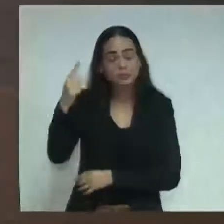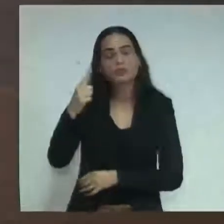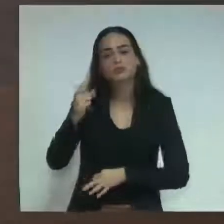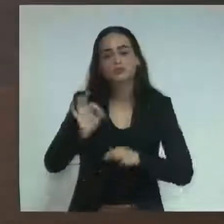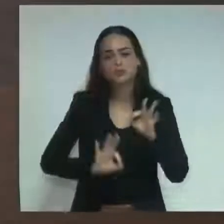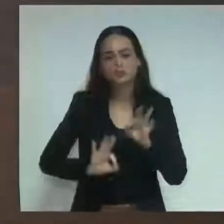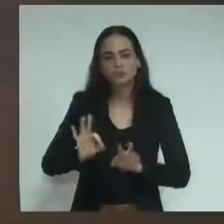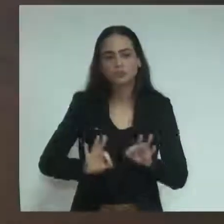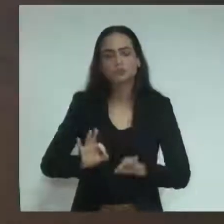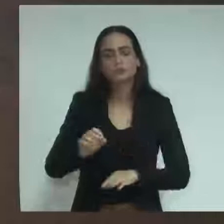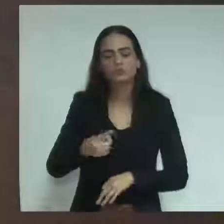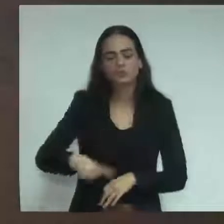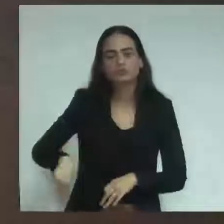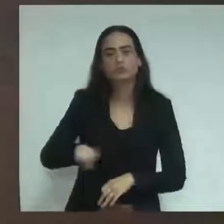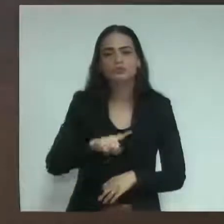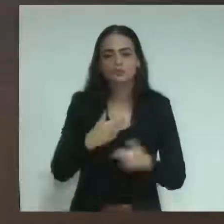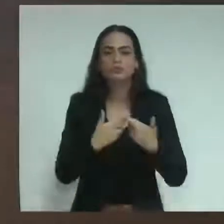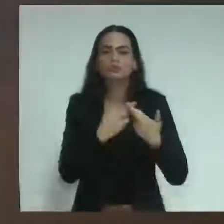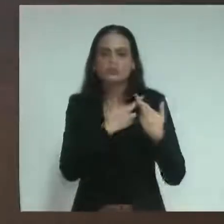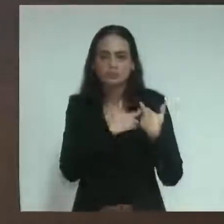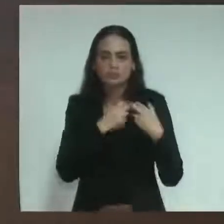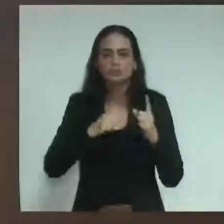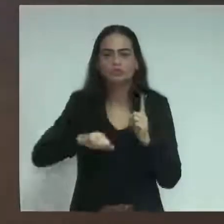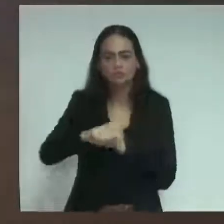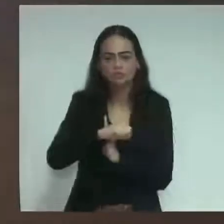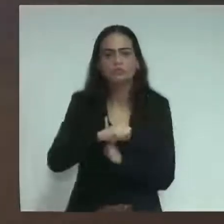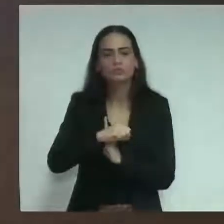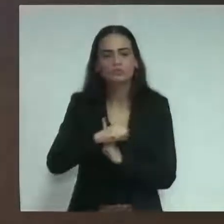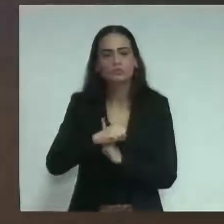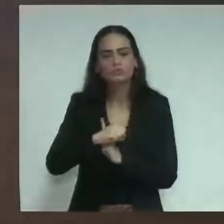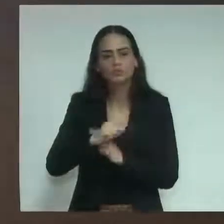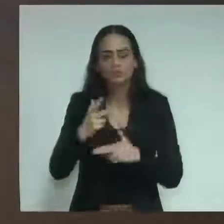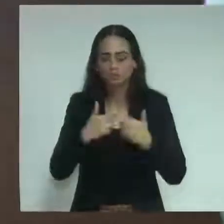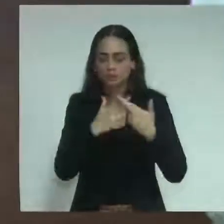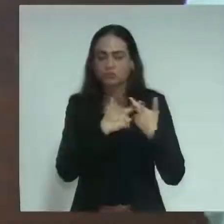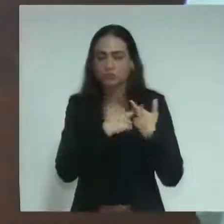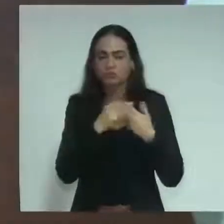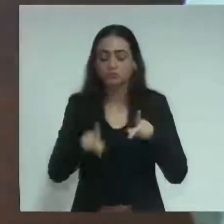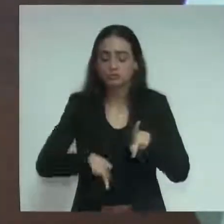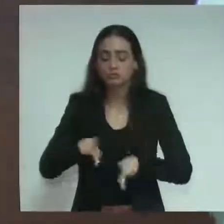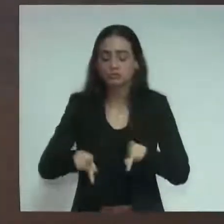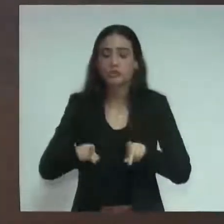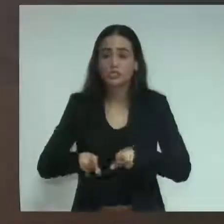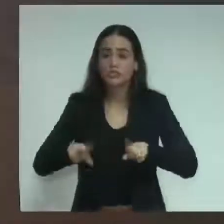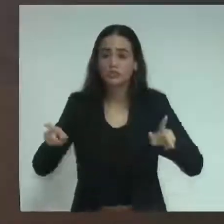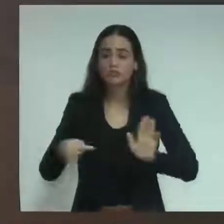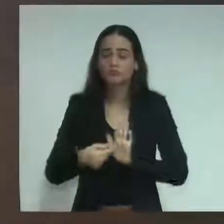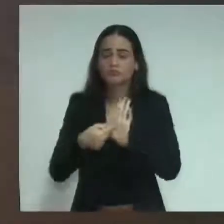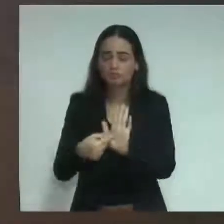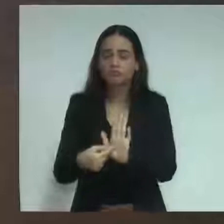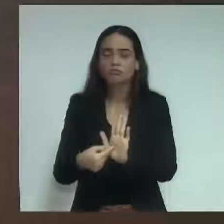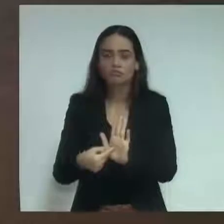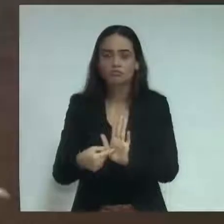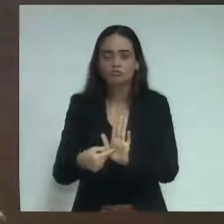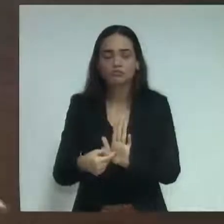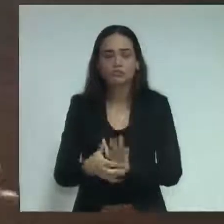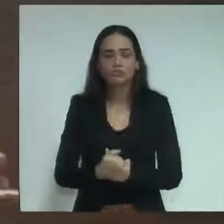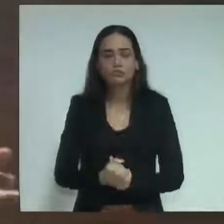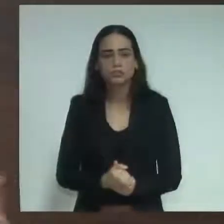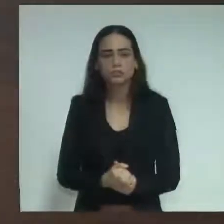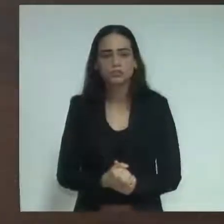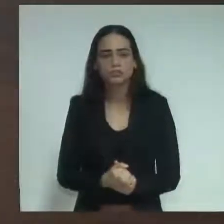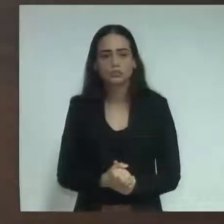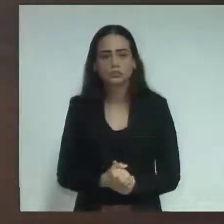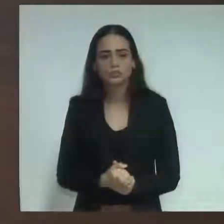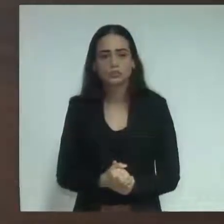de responsabilidade social, é uma ação de responsabilidade pública, trazer alguma coisa diferente para os nossos jovens. Tem um outro jovem também, um